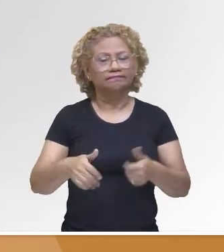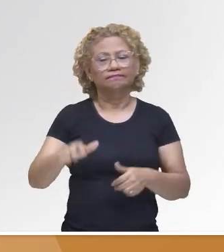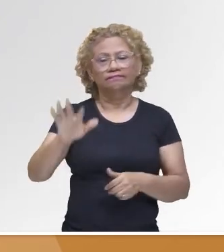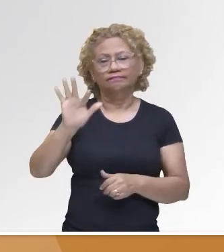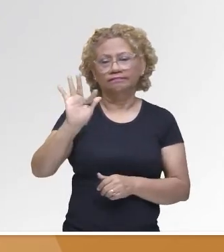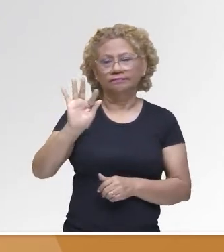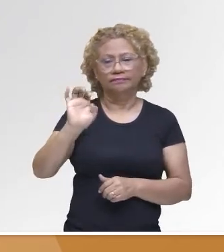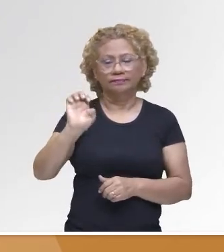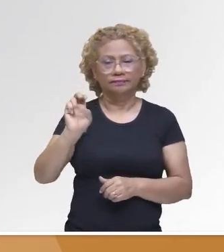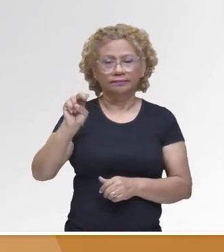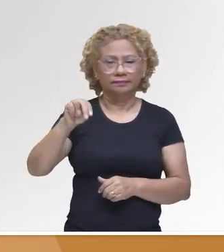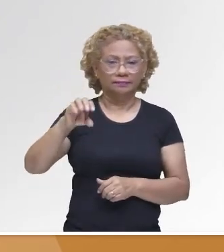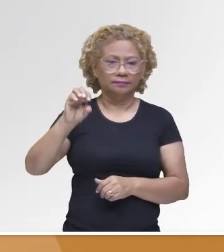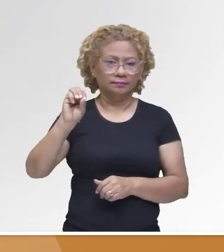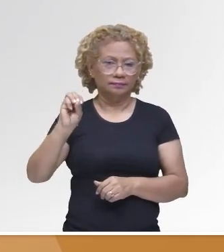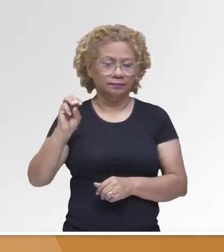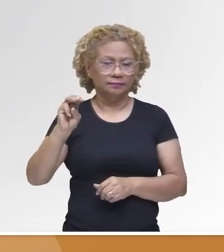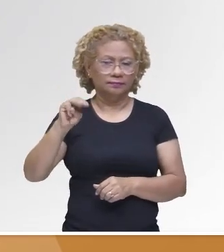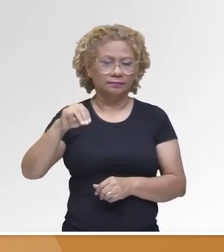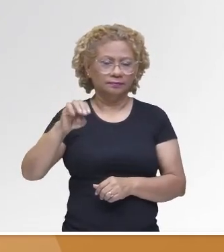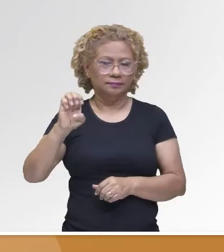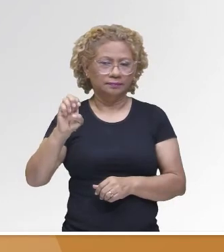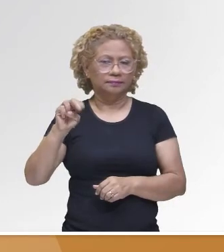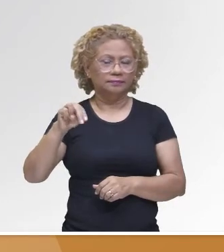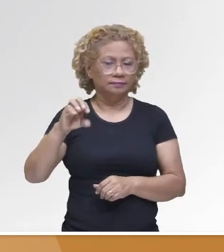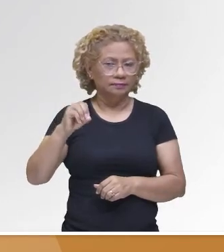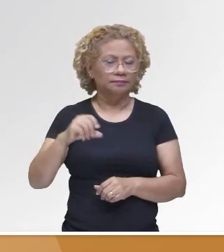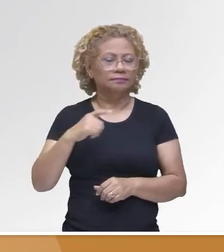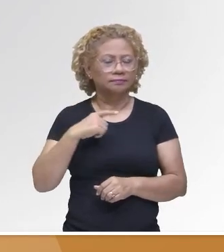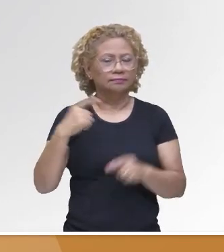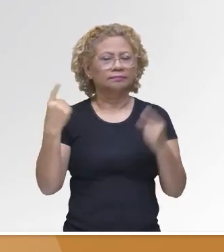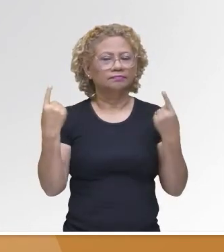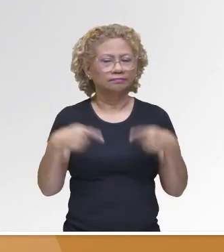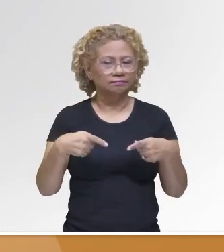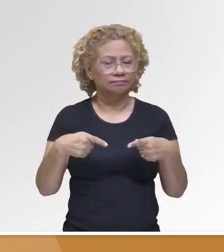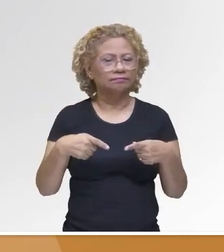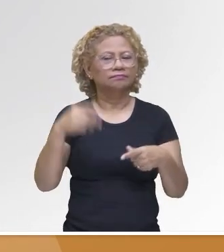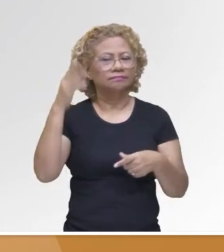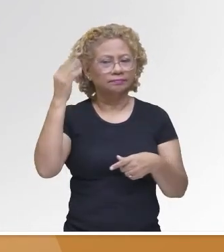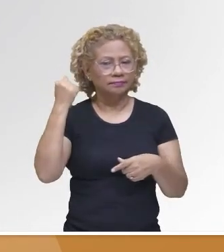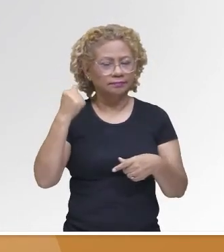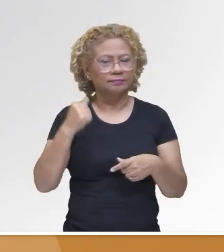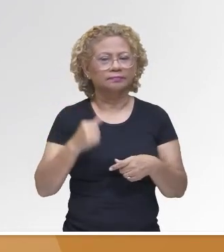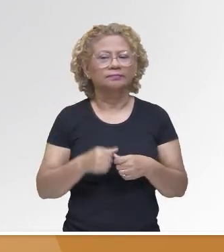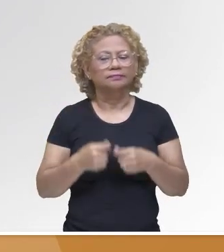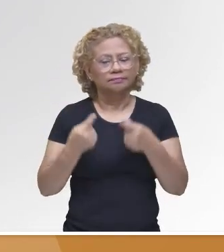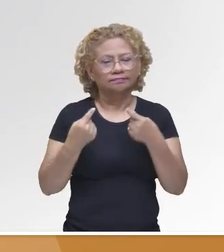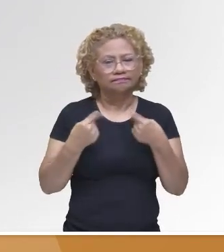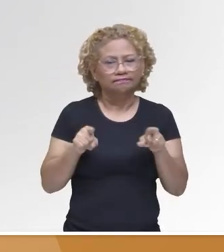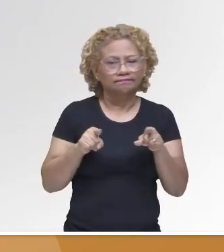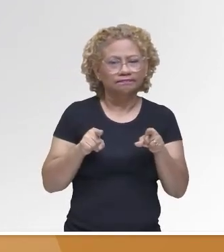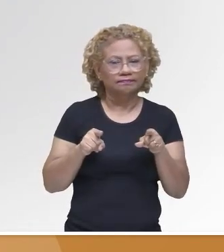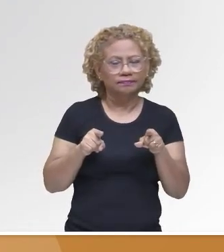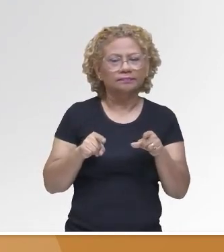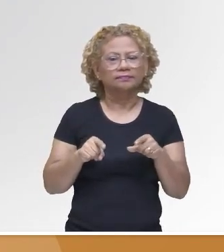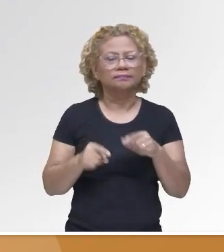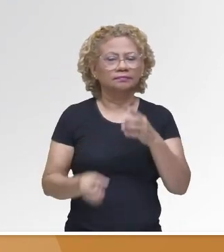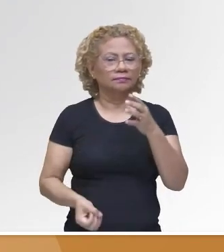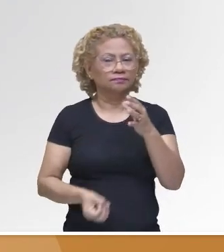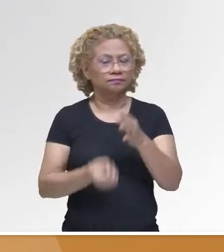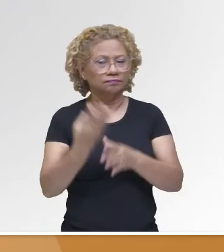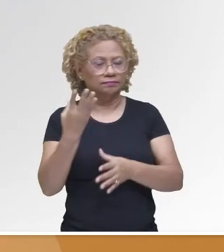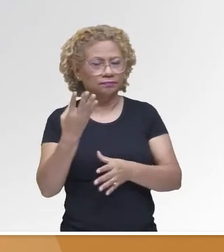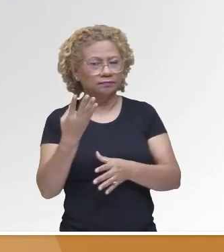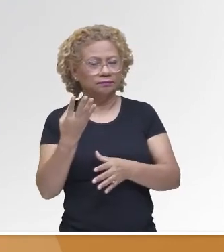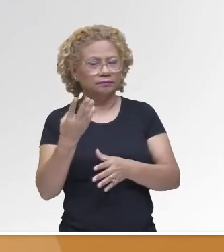provoca um desafio, né, para resolvê-lo. E nessa provocação do desafio, eu crio o método, eu busco o